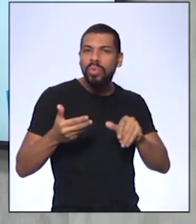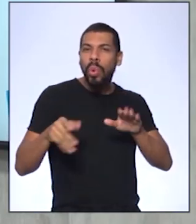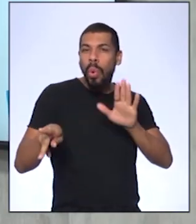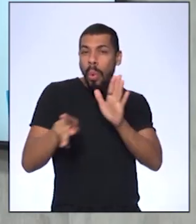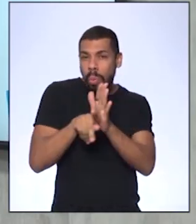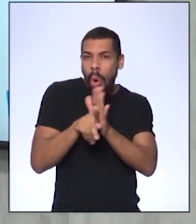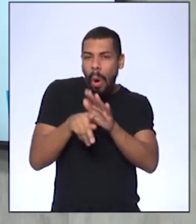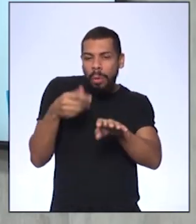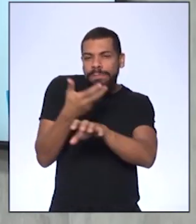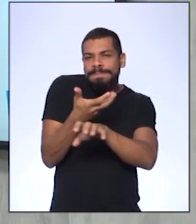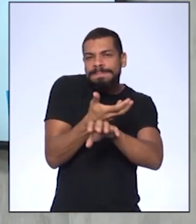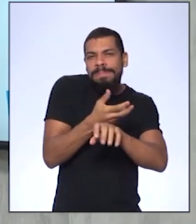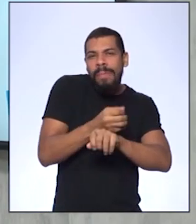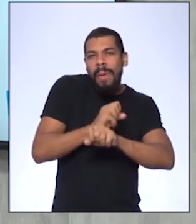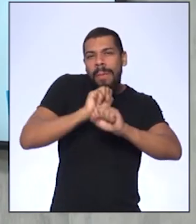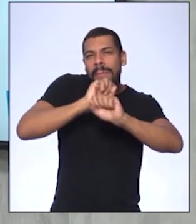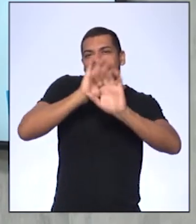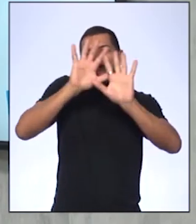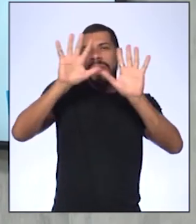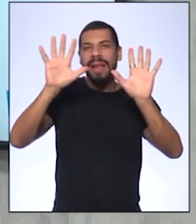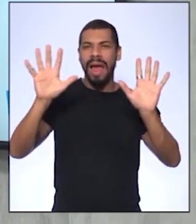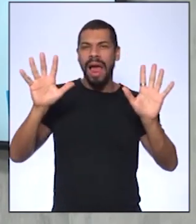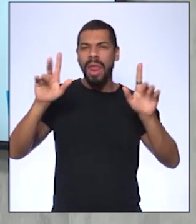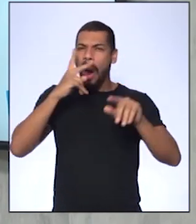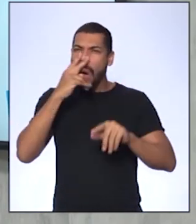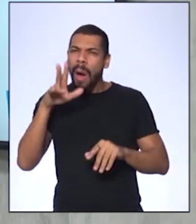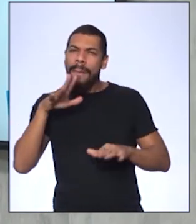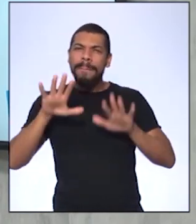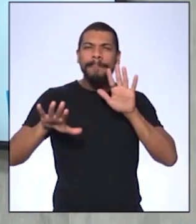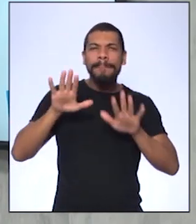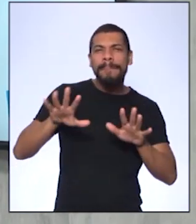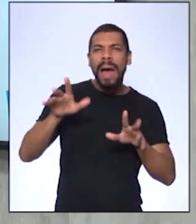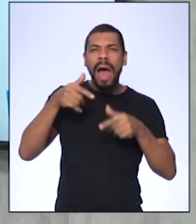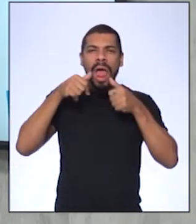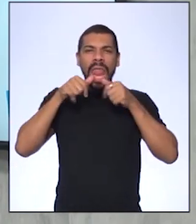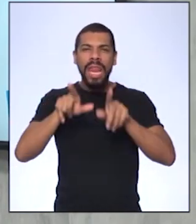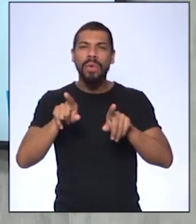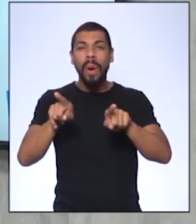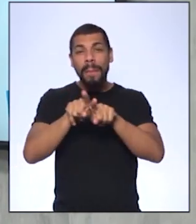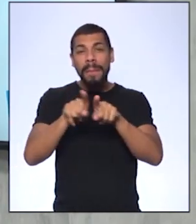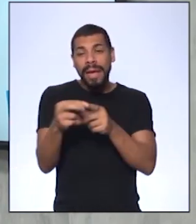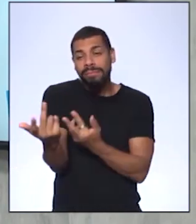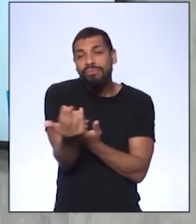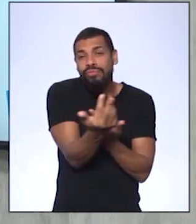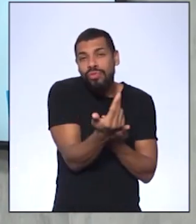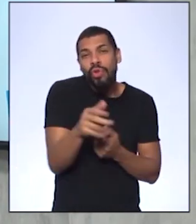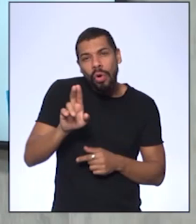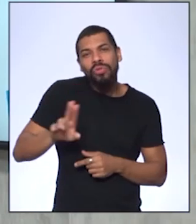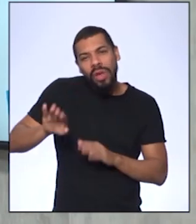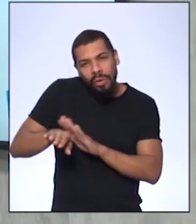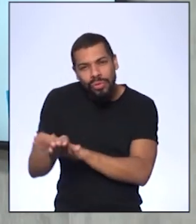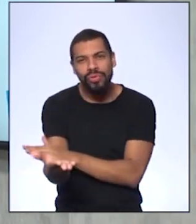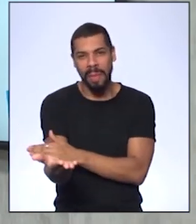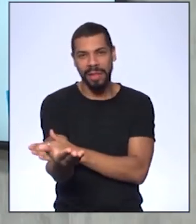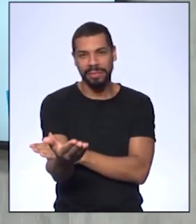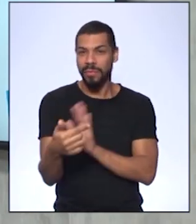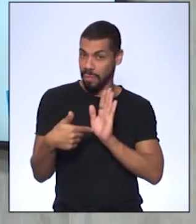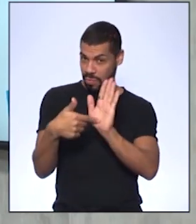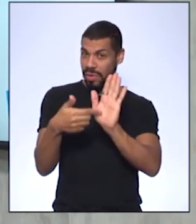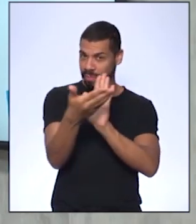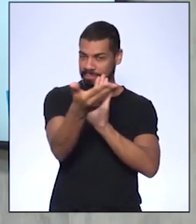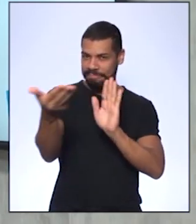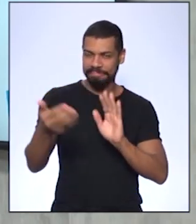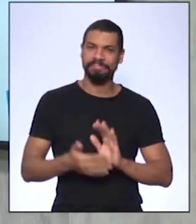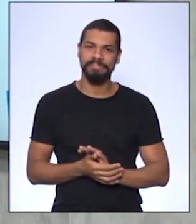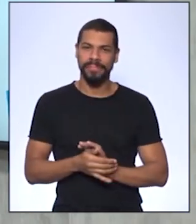conseguem esclarecer e deixar isso um pouco mais próprio, de uma linguagem mais próxima da gente. Deixa eu mostrar para vocês. A gente,